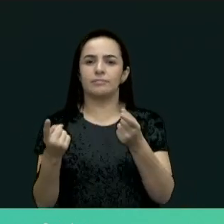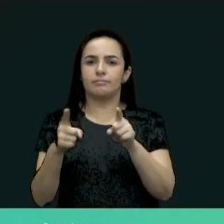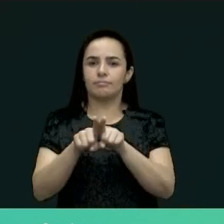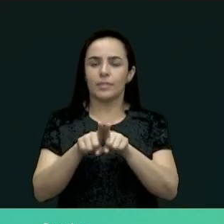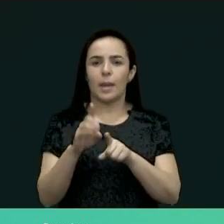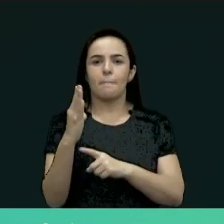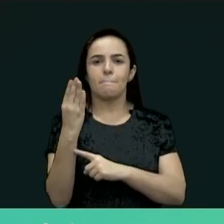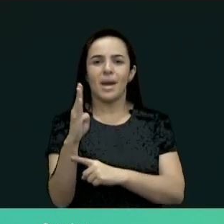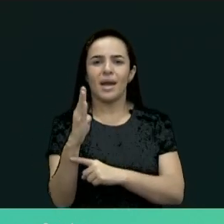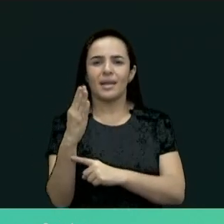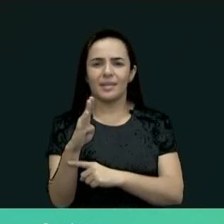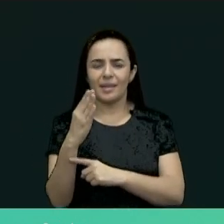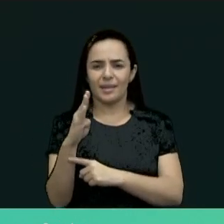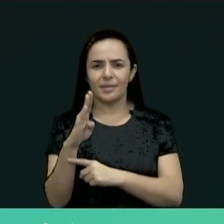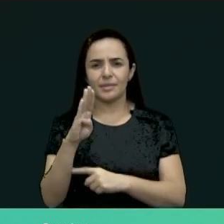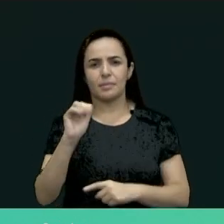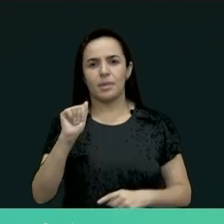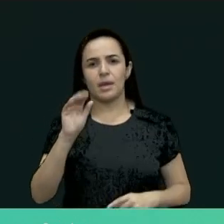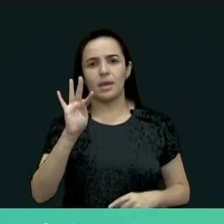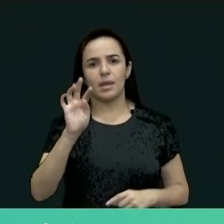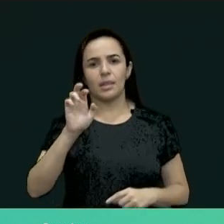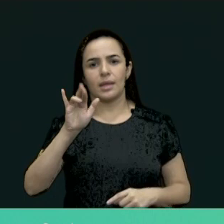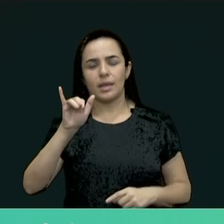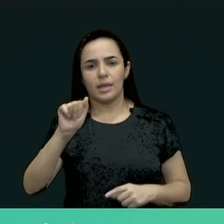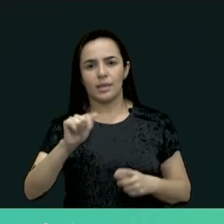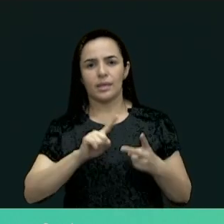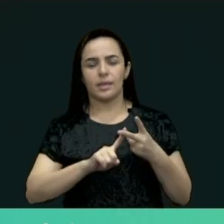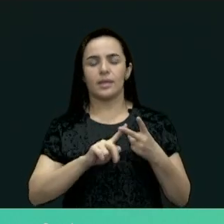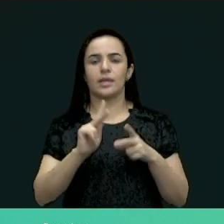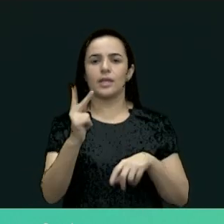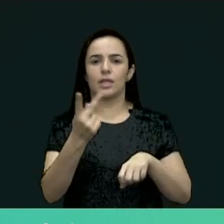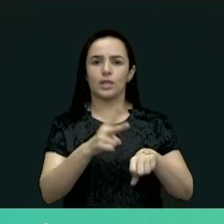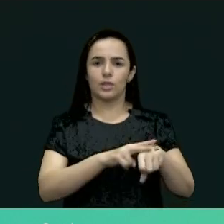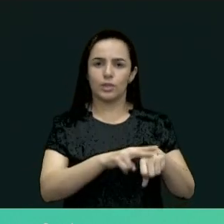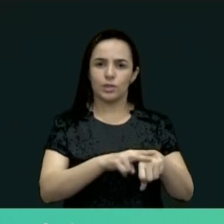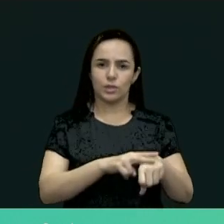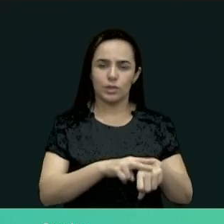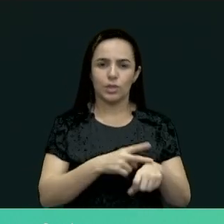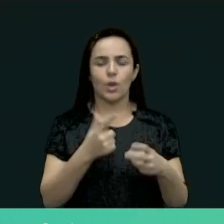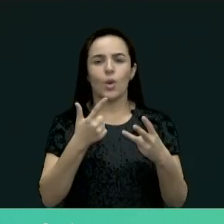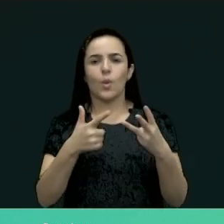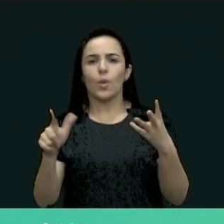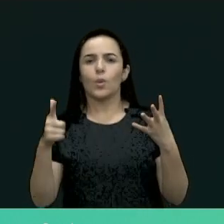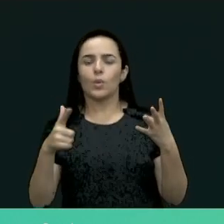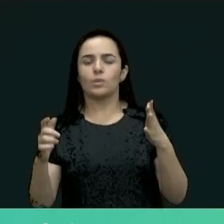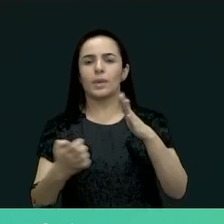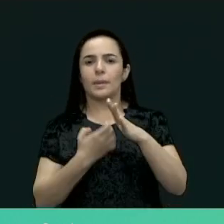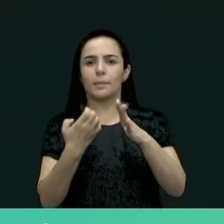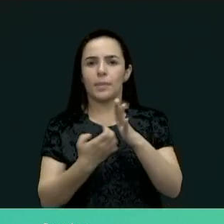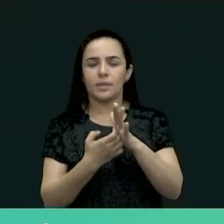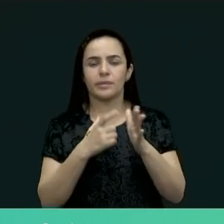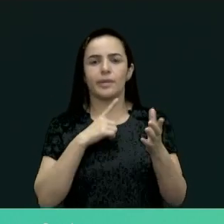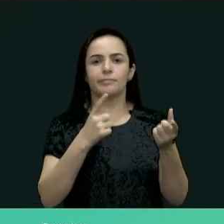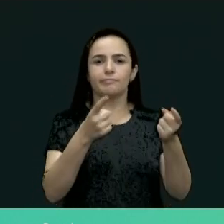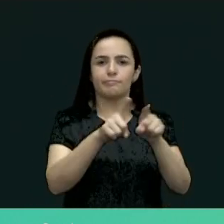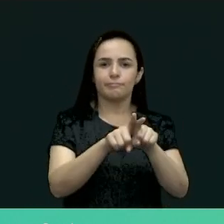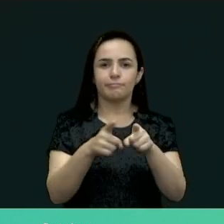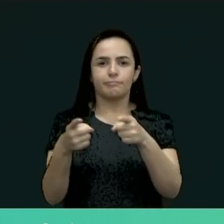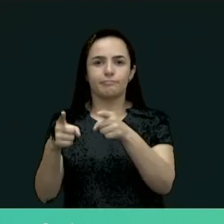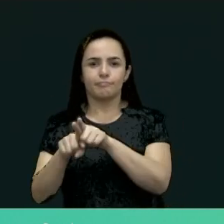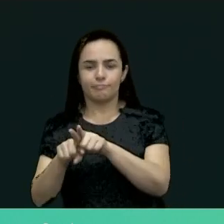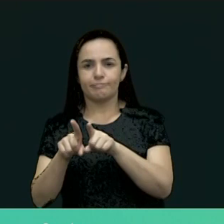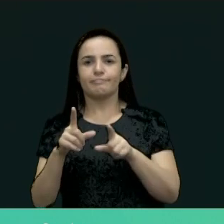empresas específicas de produção de hidrogênio, específicas de offshore e empresas de renováveis de forma